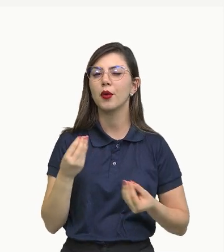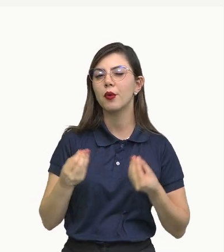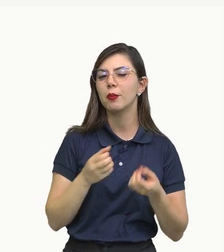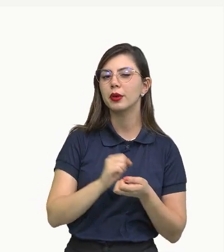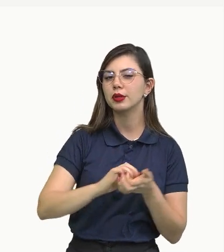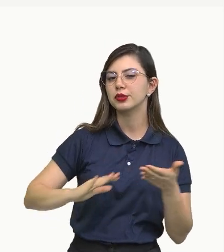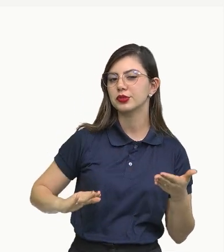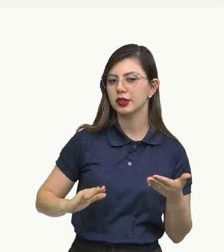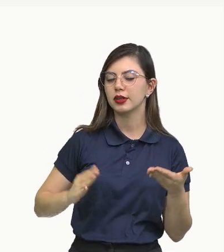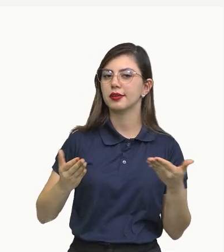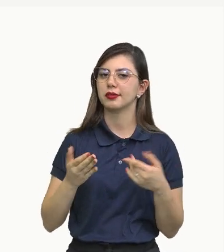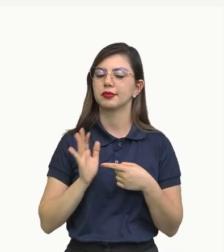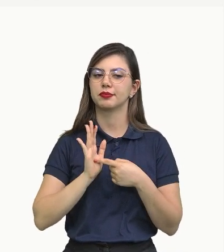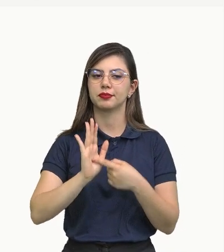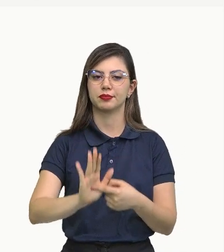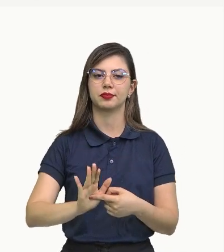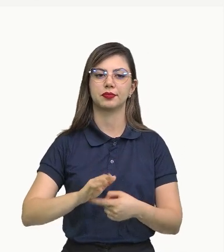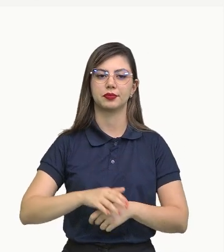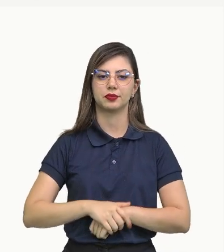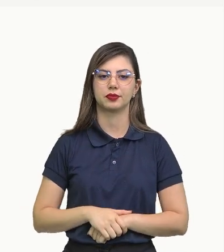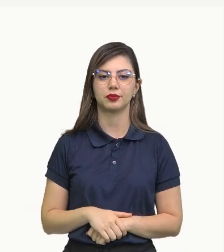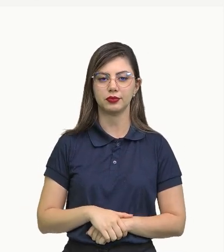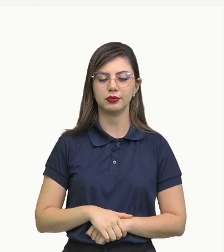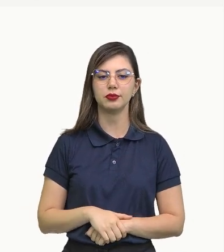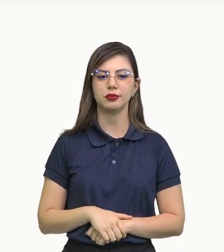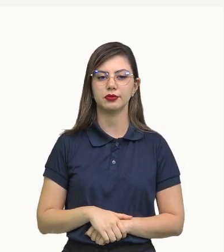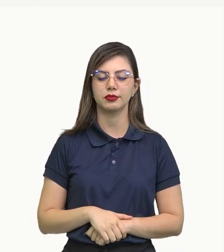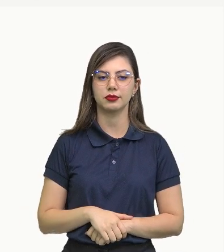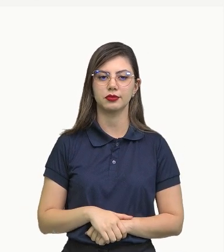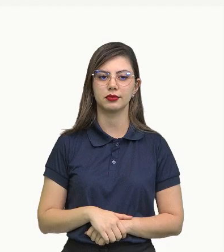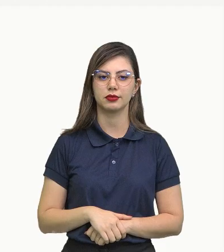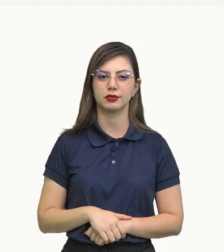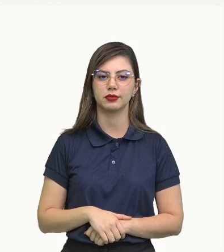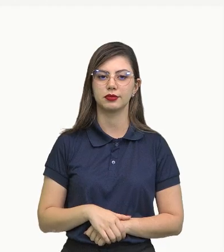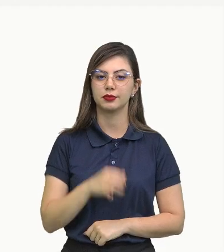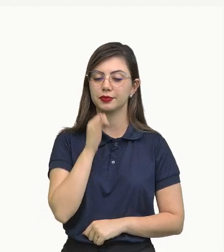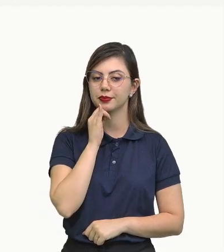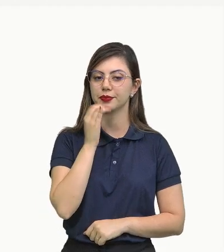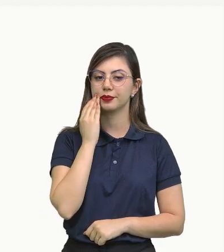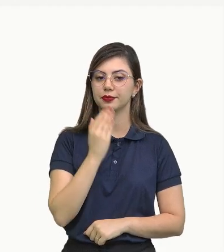conversão aqui? A aplicação é o seguinte, olha,